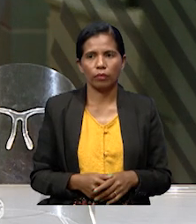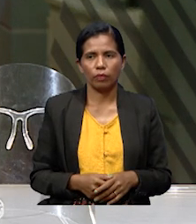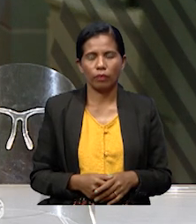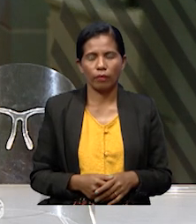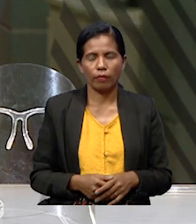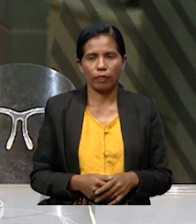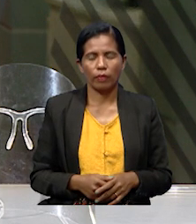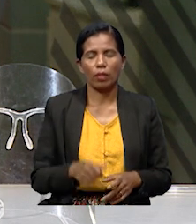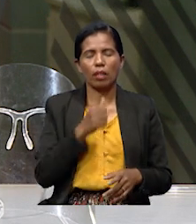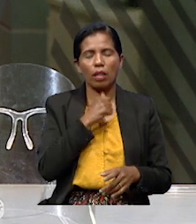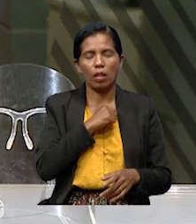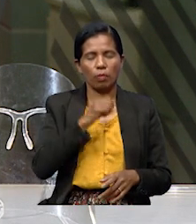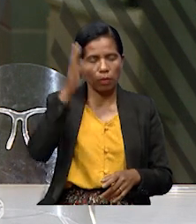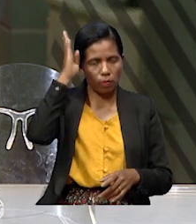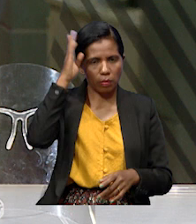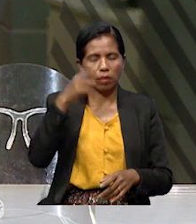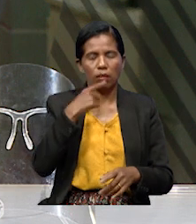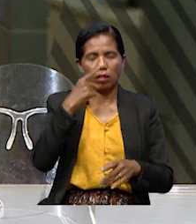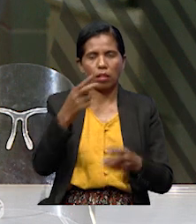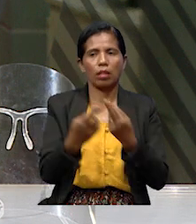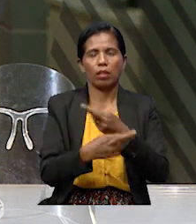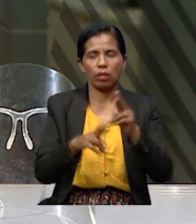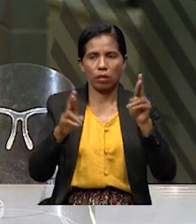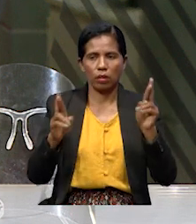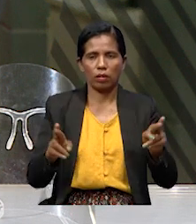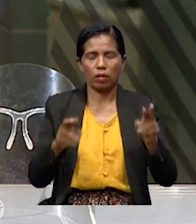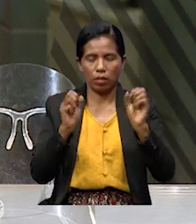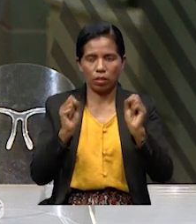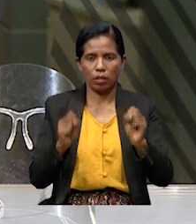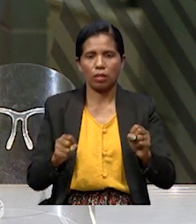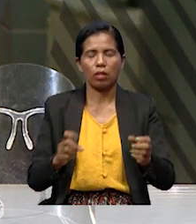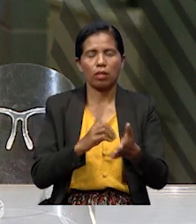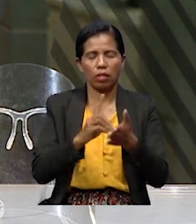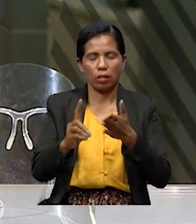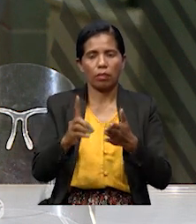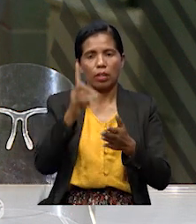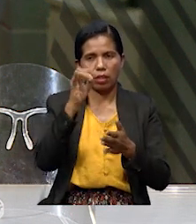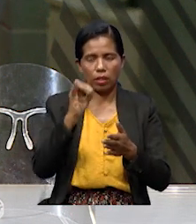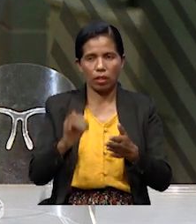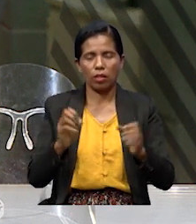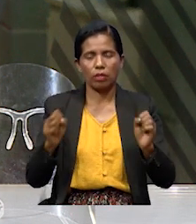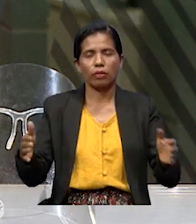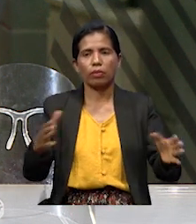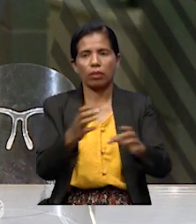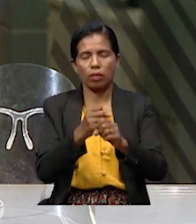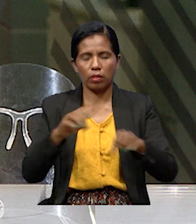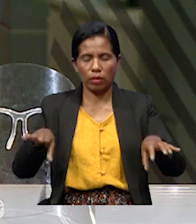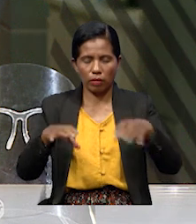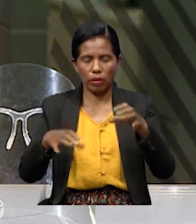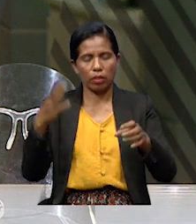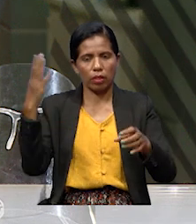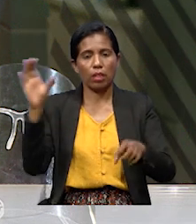A Arquidiocese Metropolitana de Lille anuncia ontem o resultado do Sínodo Episcoporum em nível Diocese de Lille, a tu melhor a serviço uma credania.